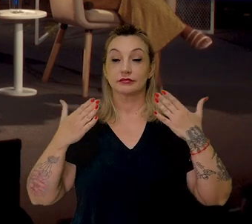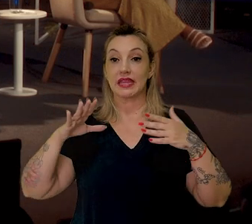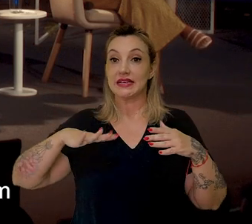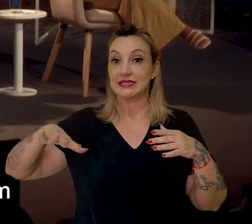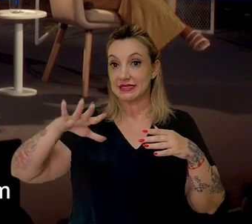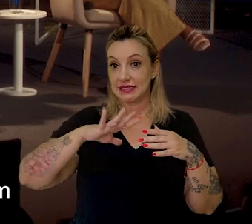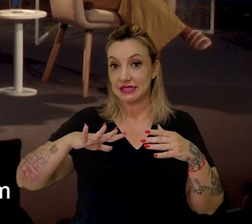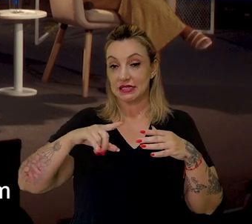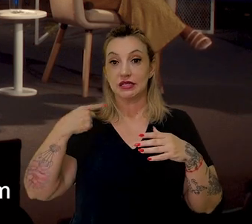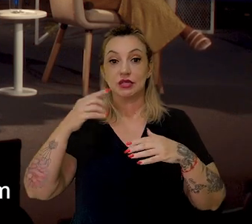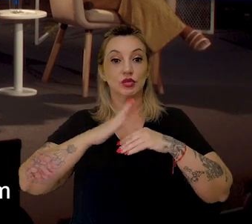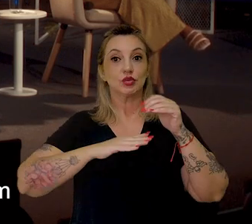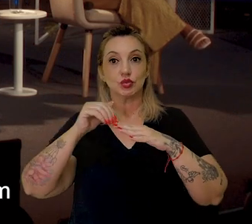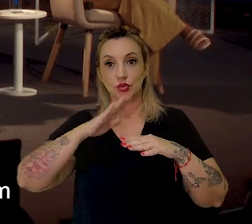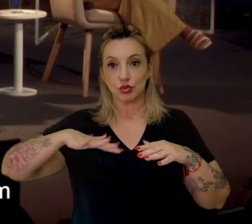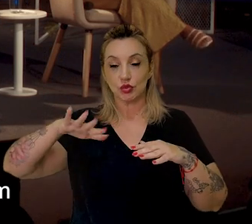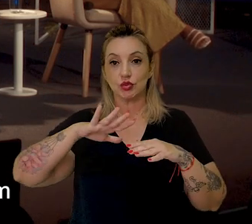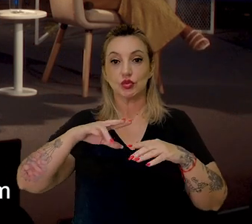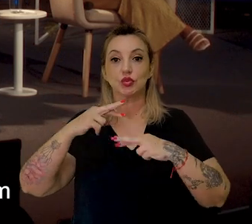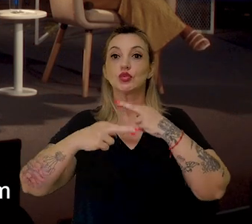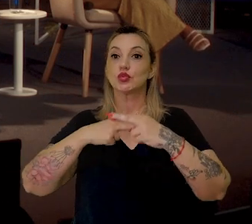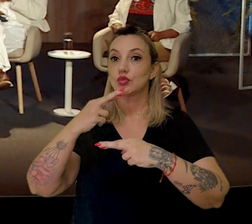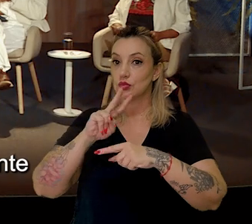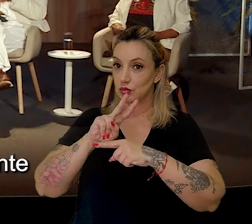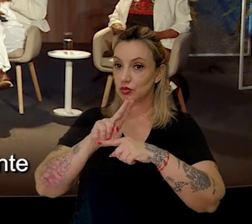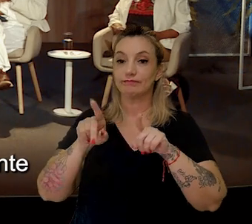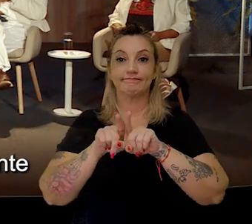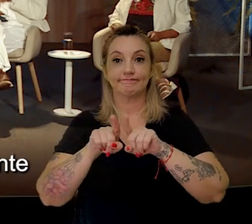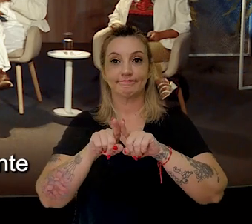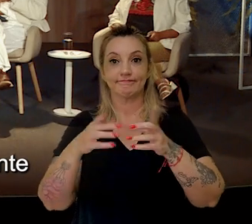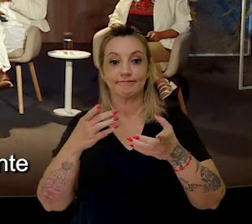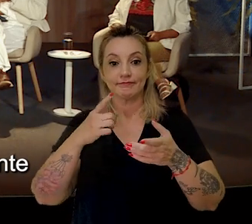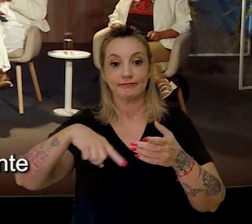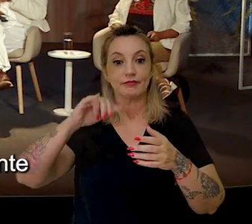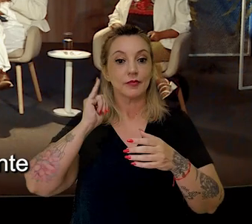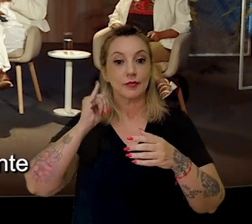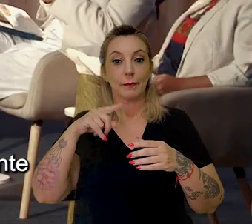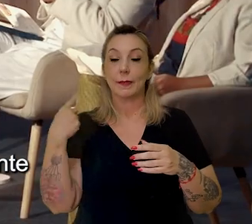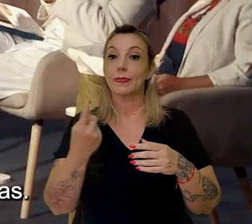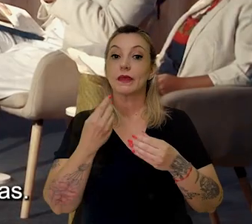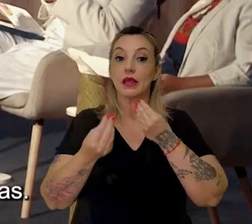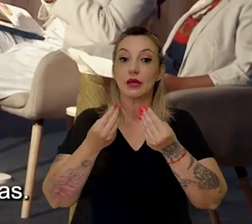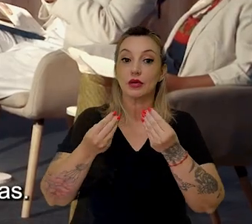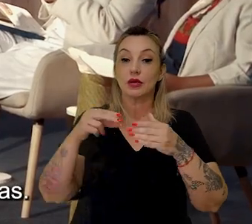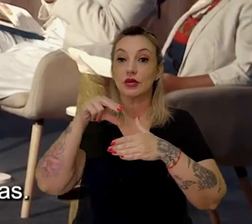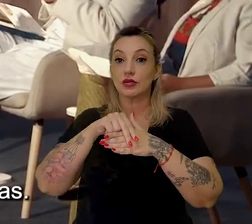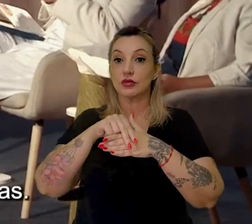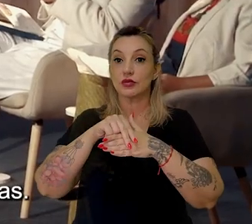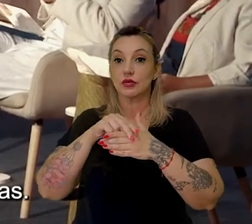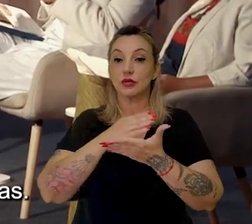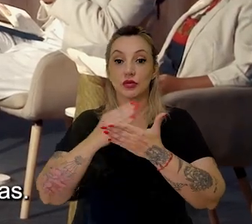cidades pra gente construir cidades sustentáveis também eu queria que você Contasse pra gente como essa agenda começou a ser